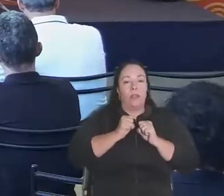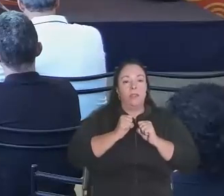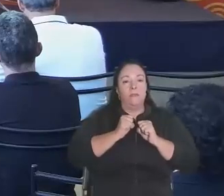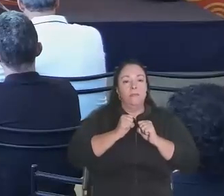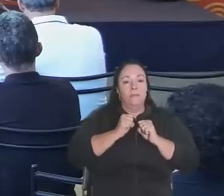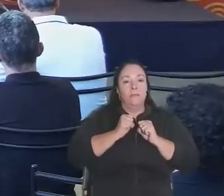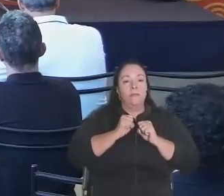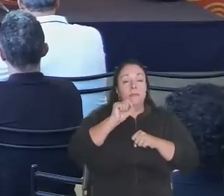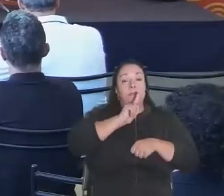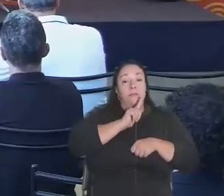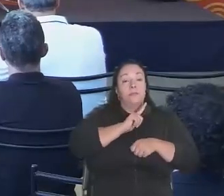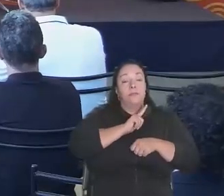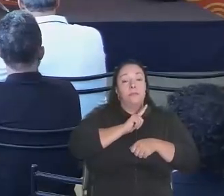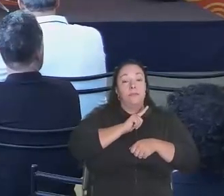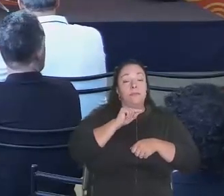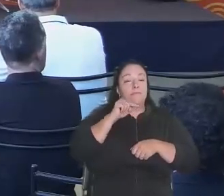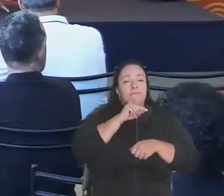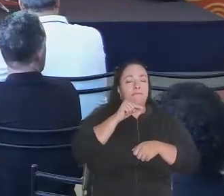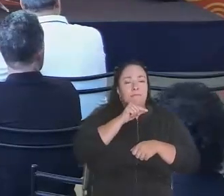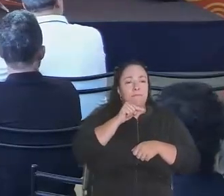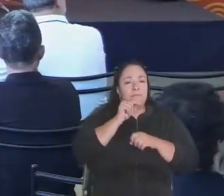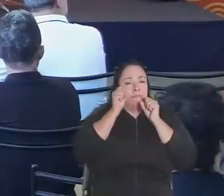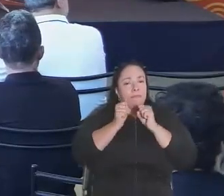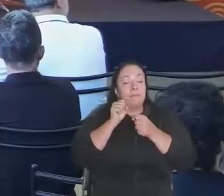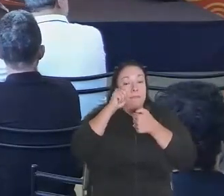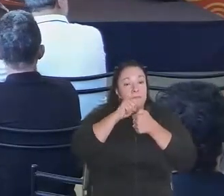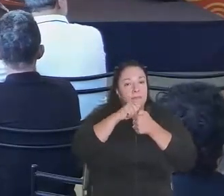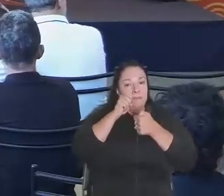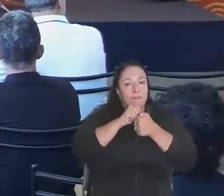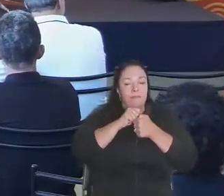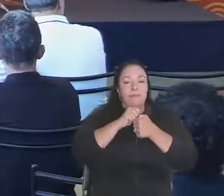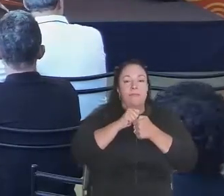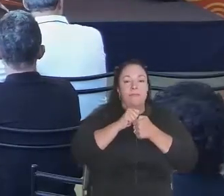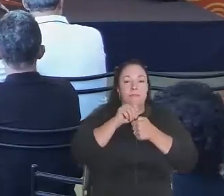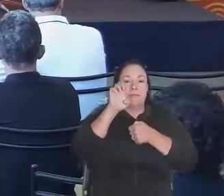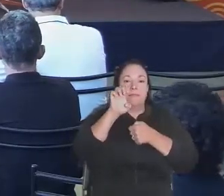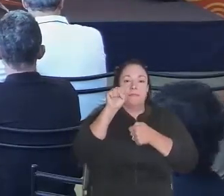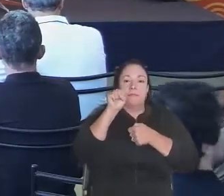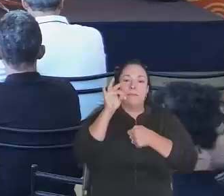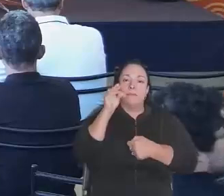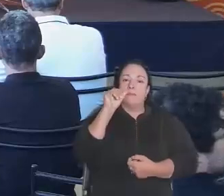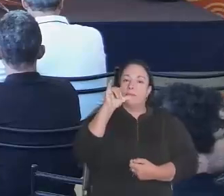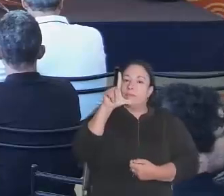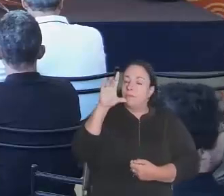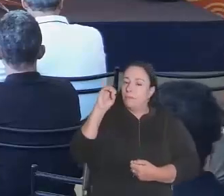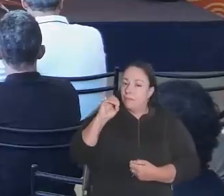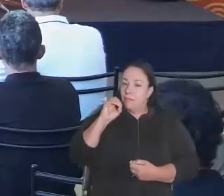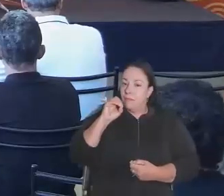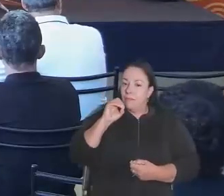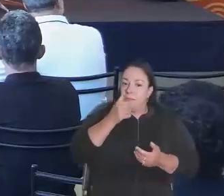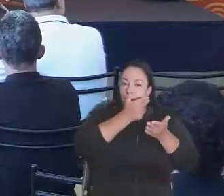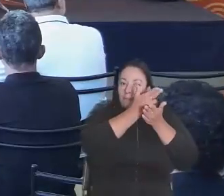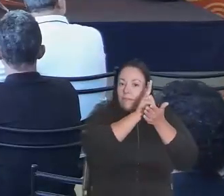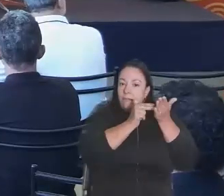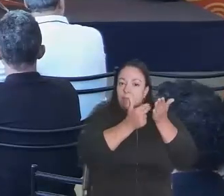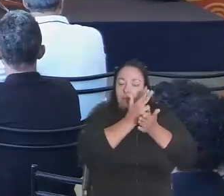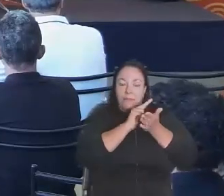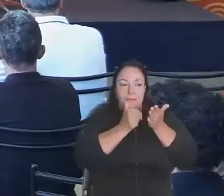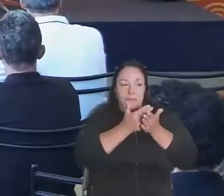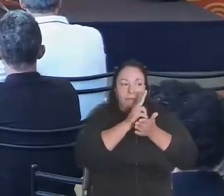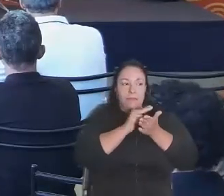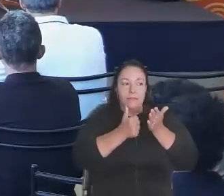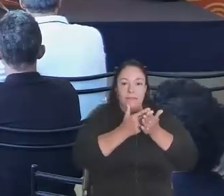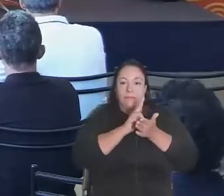pudesse ter um mínimo para poder criar o estilo das ilustrações. E, inclusive, eu quero citar que uma